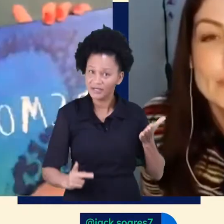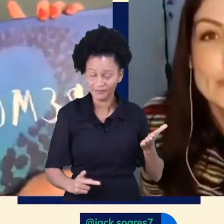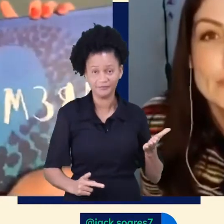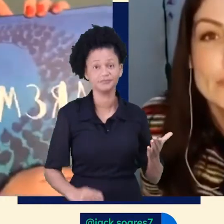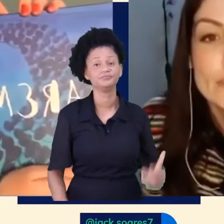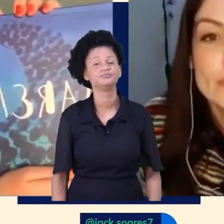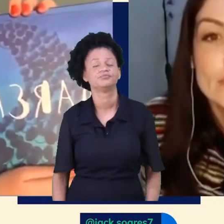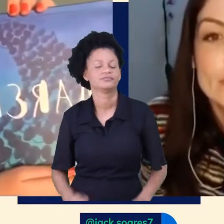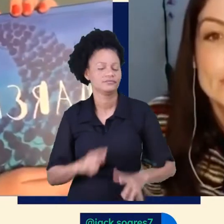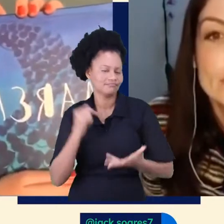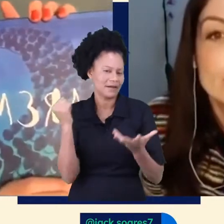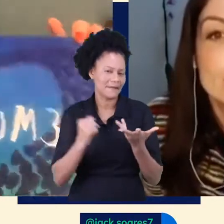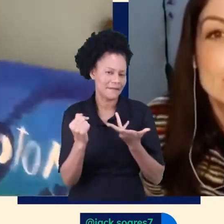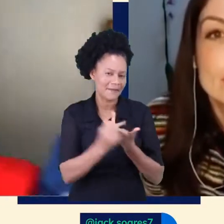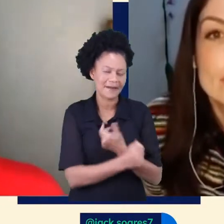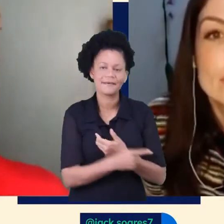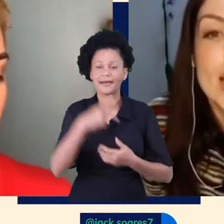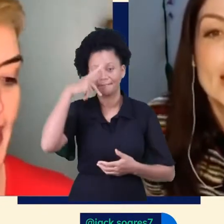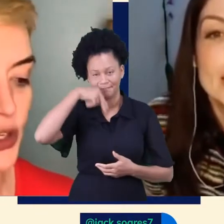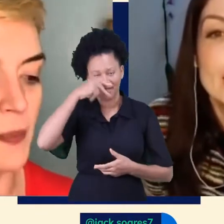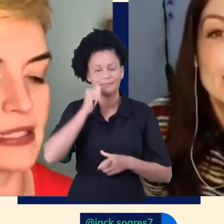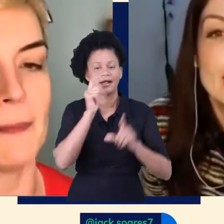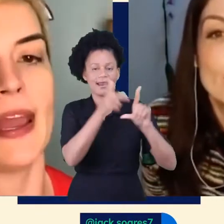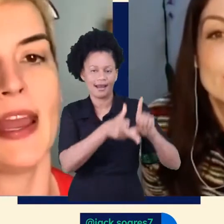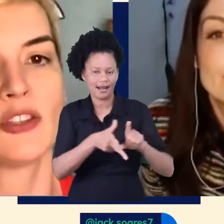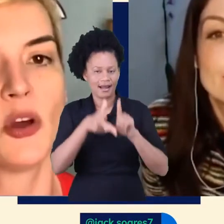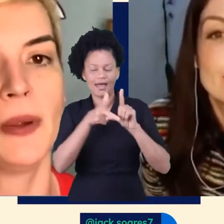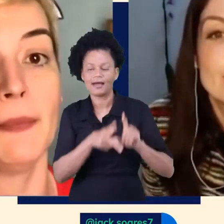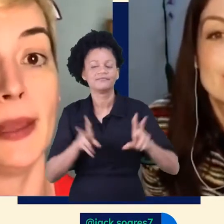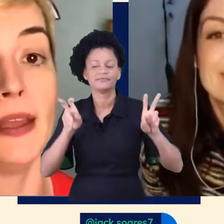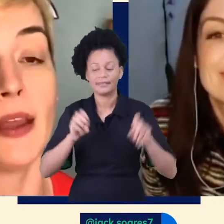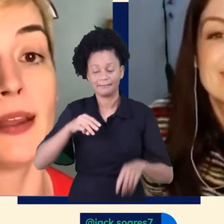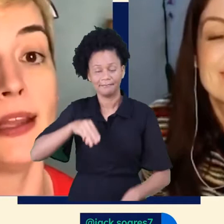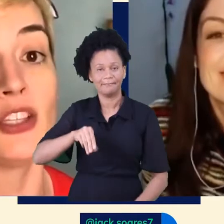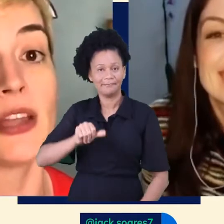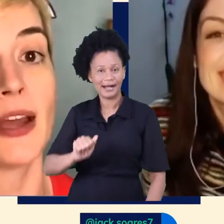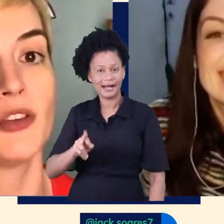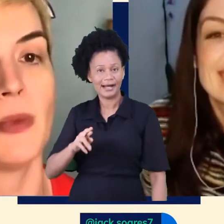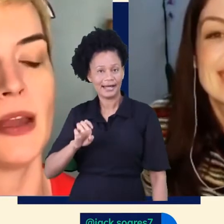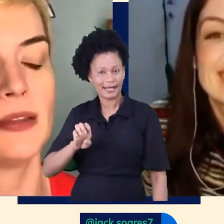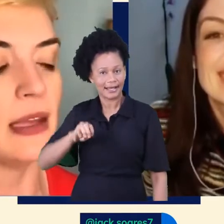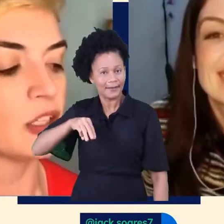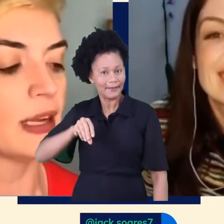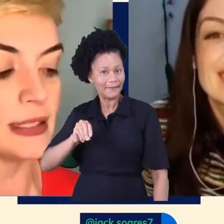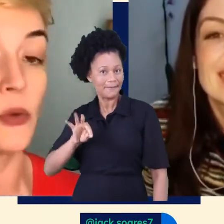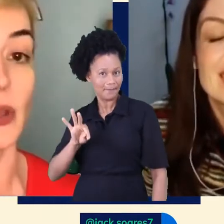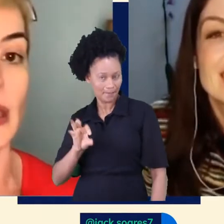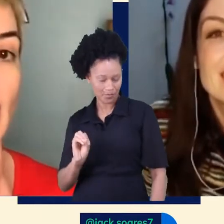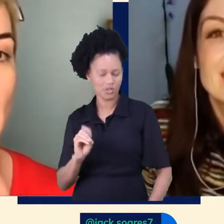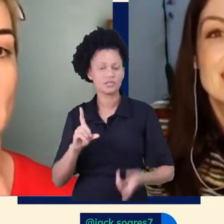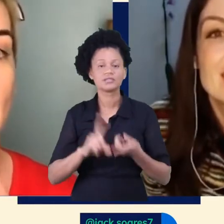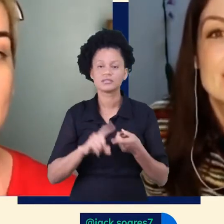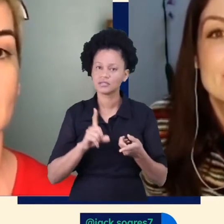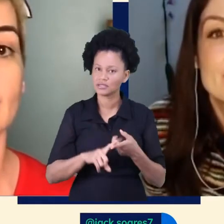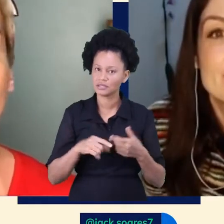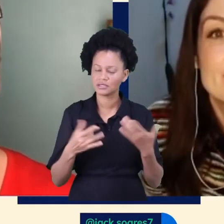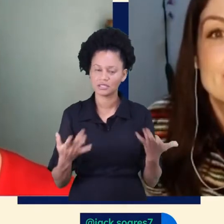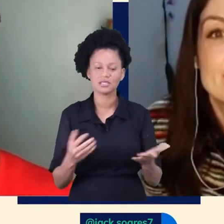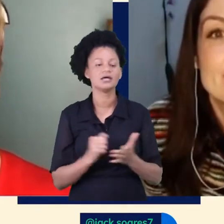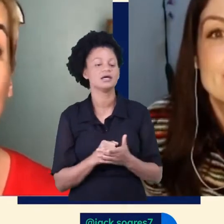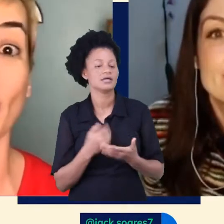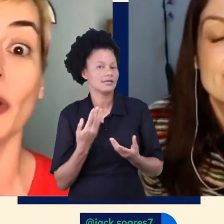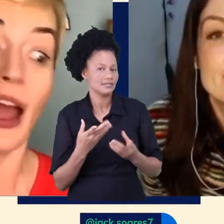live, Maremoto. Esse é mais poético, legal. Mas também é sobre bem a identidade assim, com o que